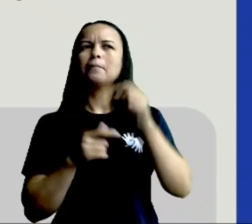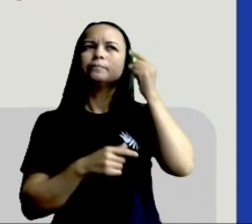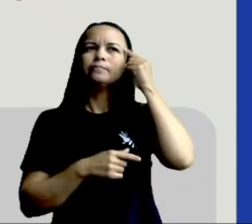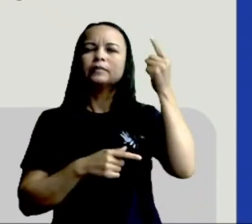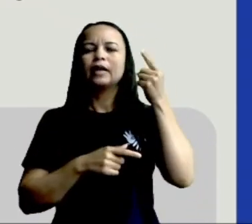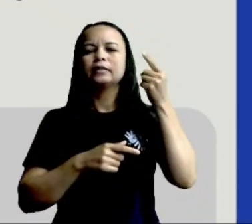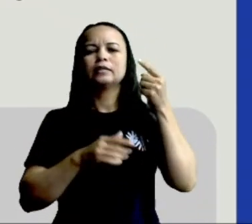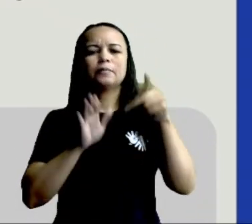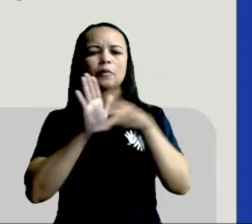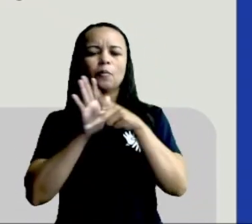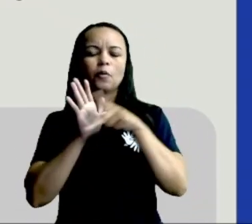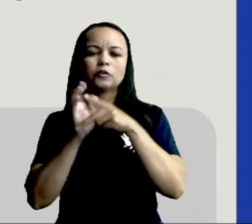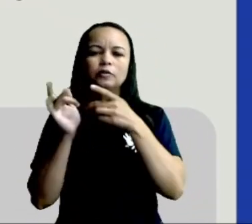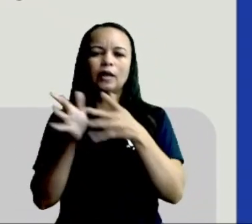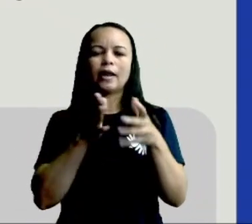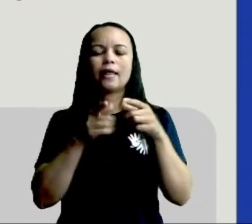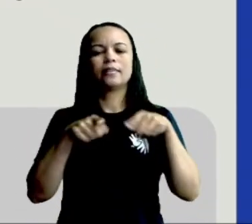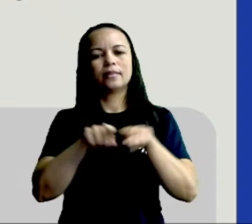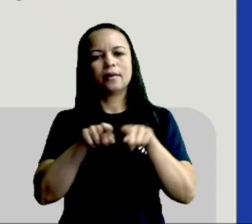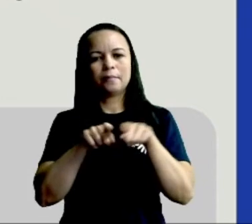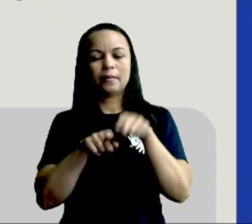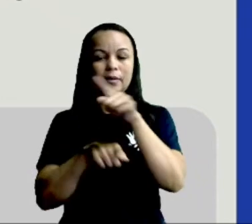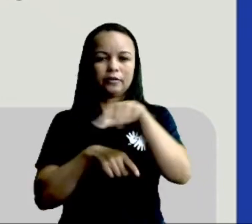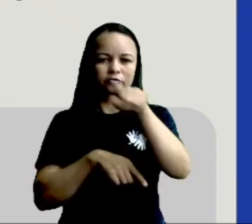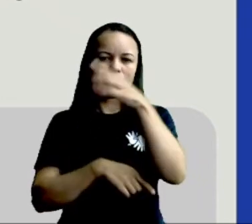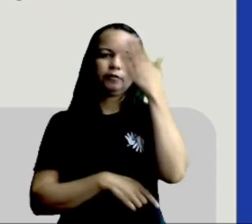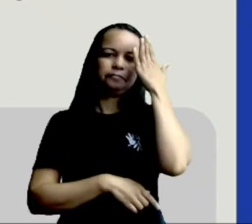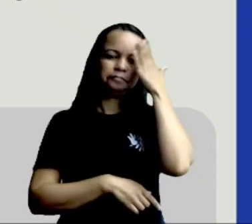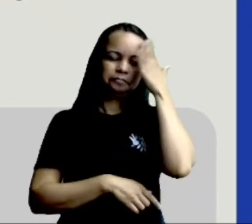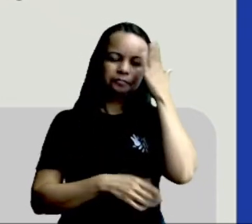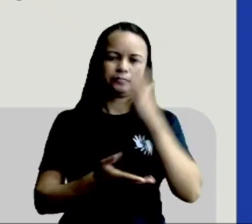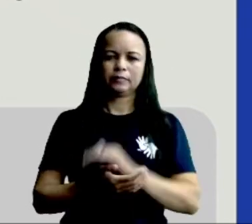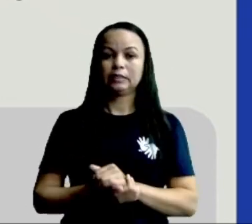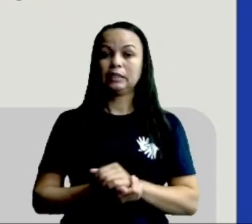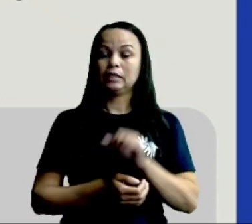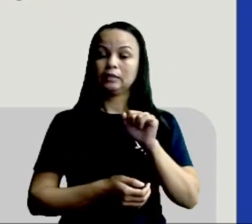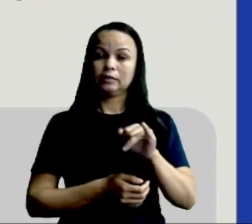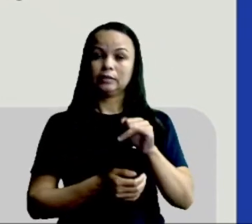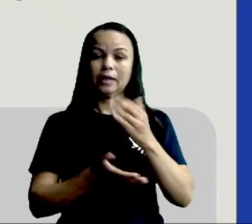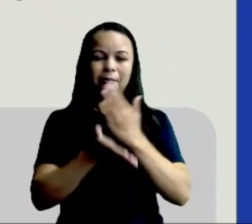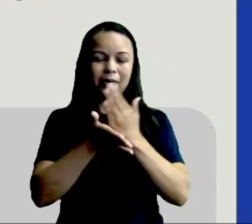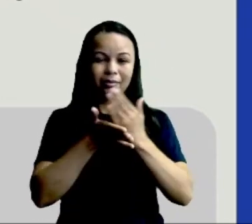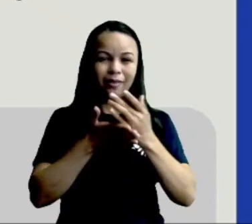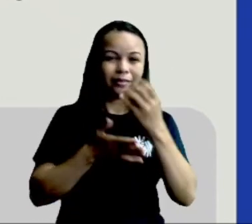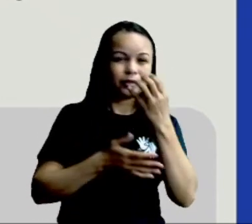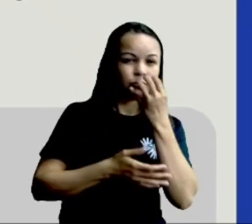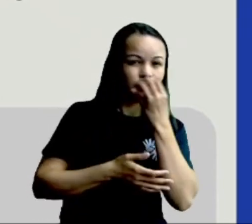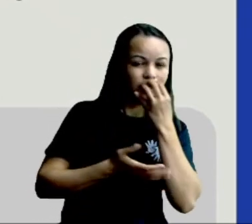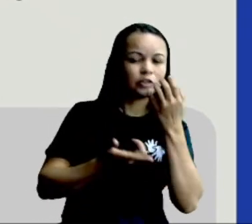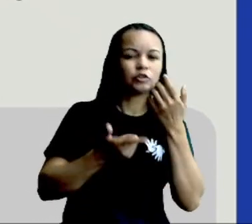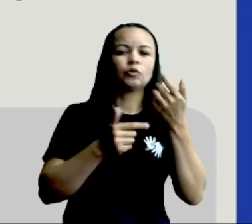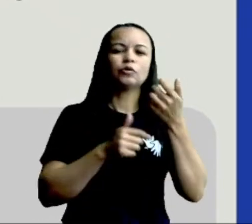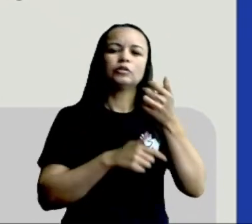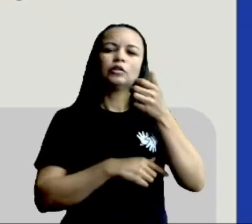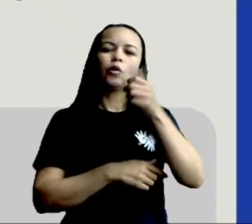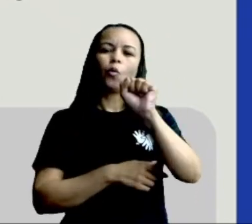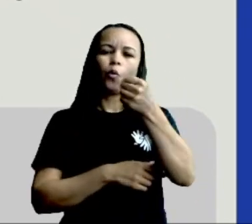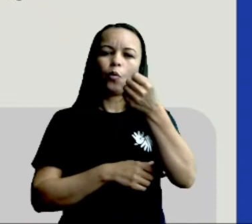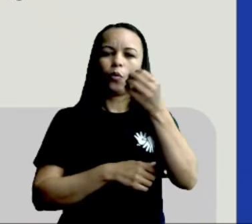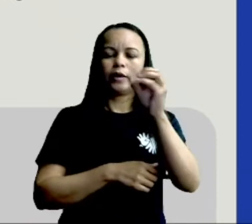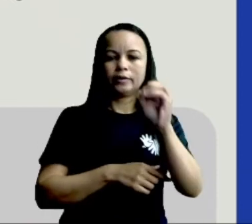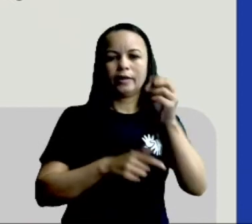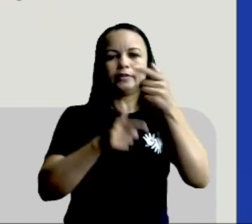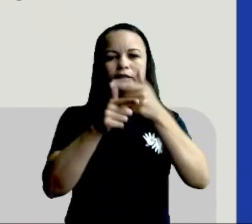de proporcionalidade também, para que você possa entender. Se é metade dos cães, eu vou pegar 80, dividir por 2, que é